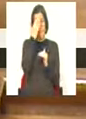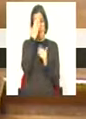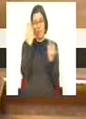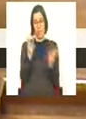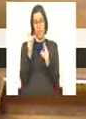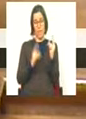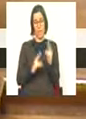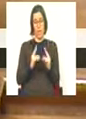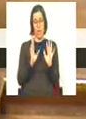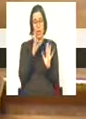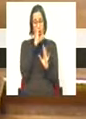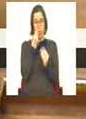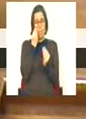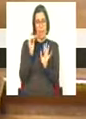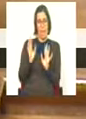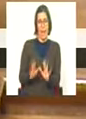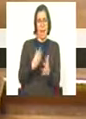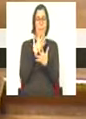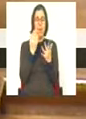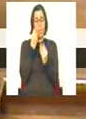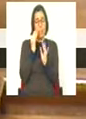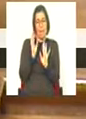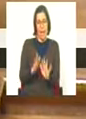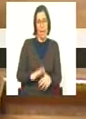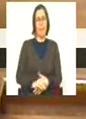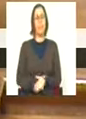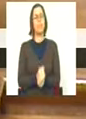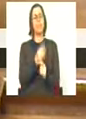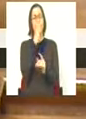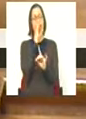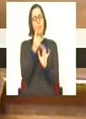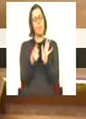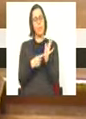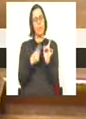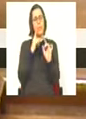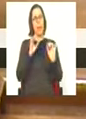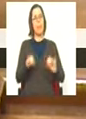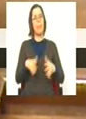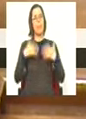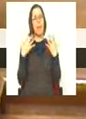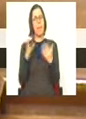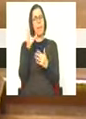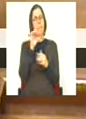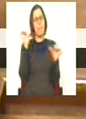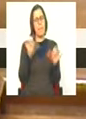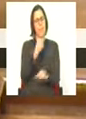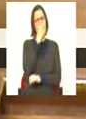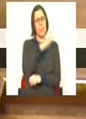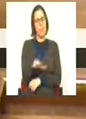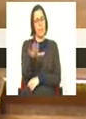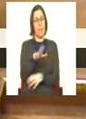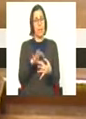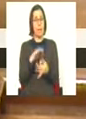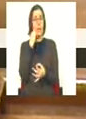previsibilidade fiscal deste Governo, de esta maioria. E se quanto à falta de princípios e às más práticas a situação